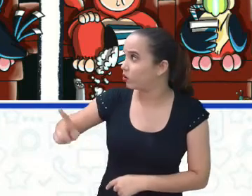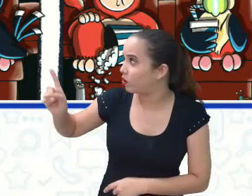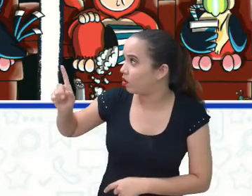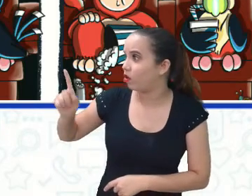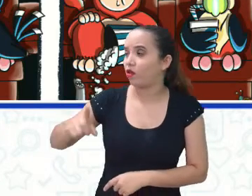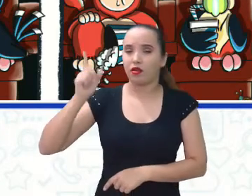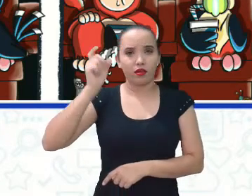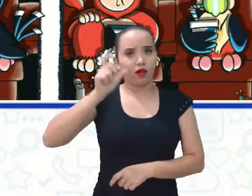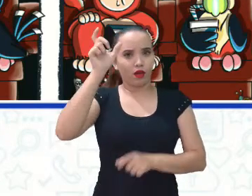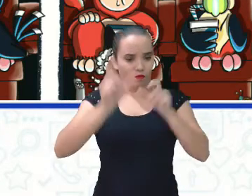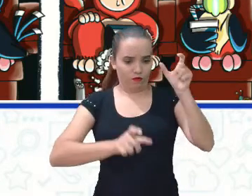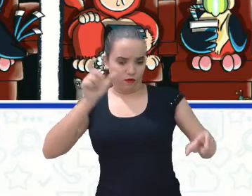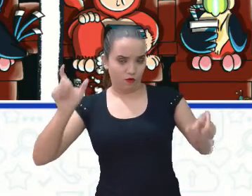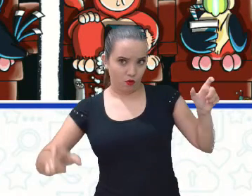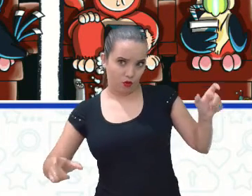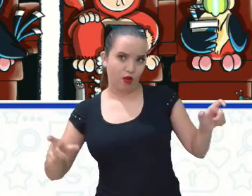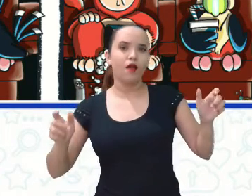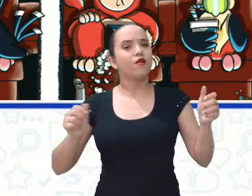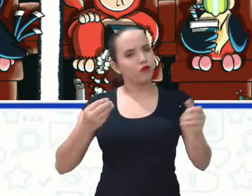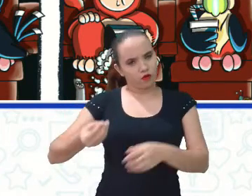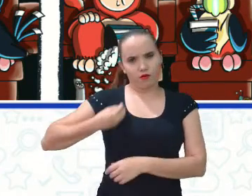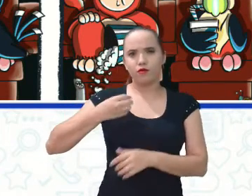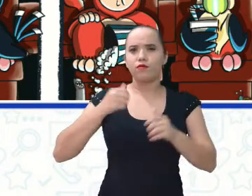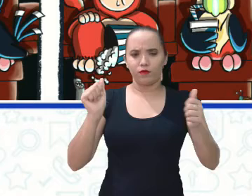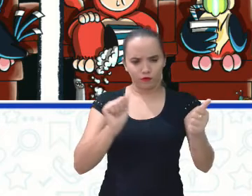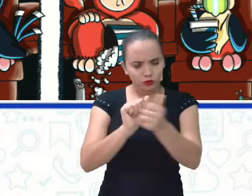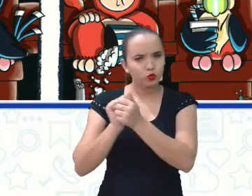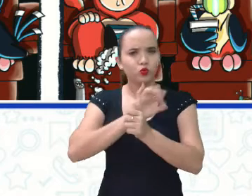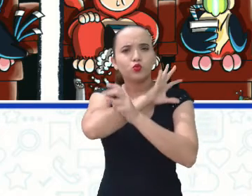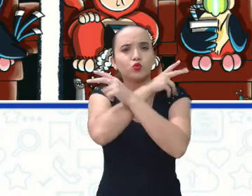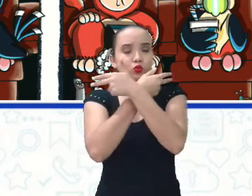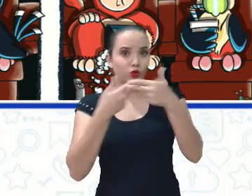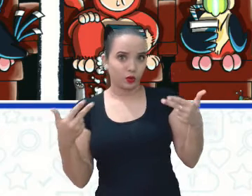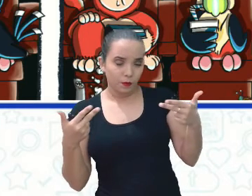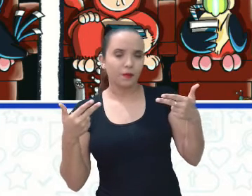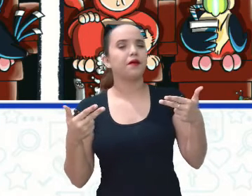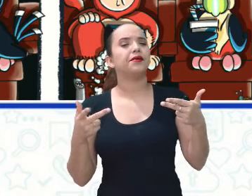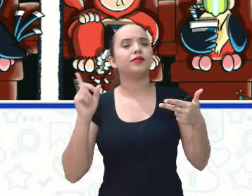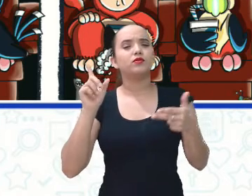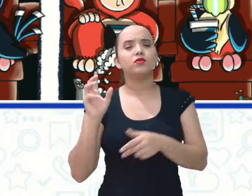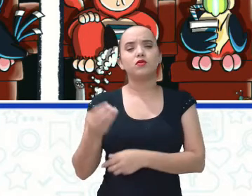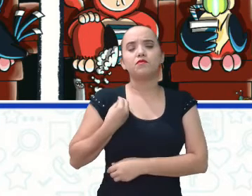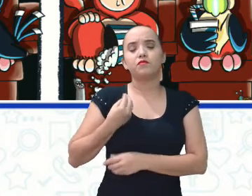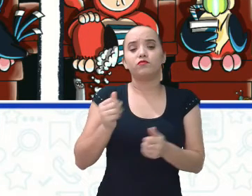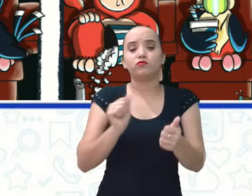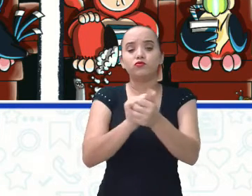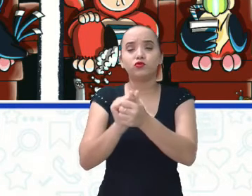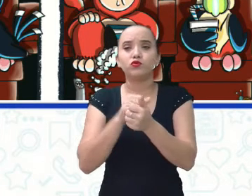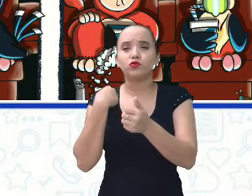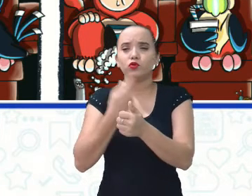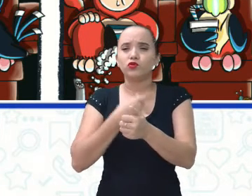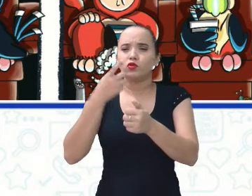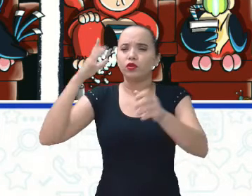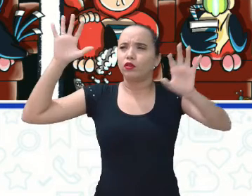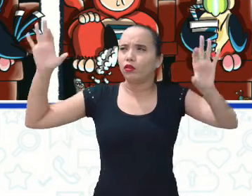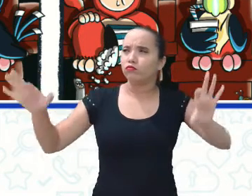vivem juntos na floresta, na mata, a gente tem a transposição da ideia.